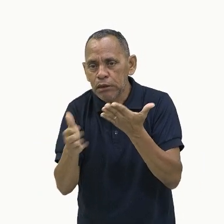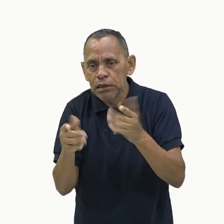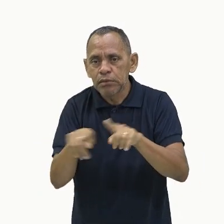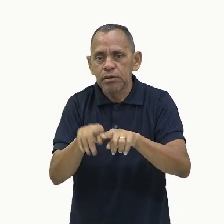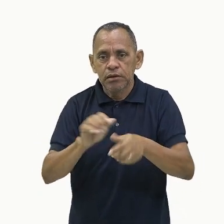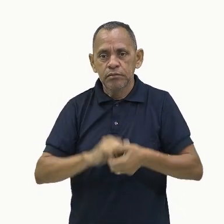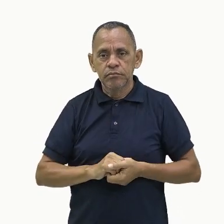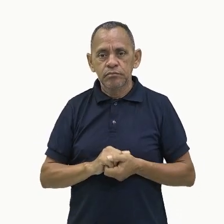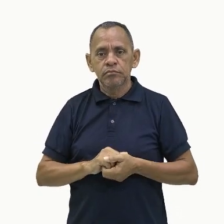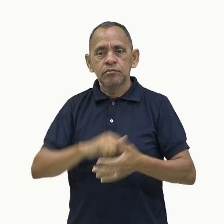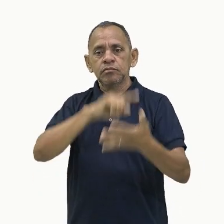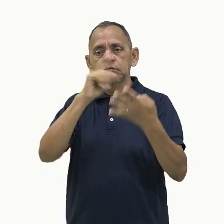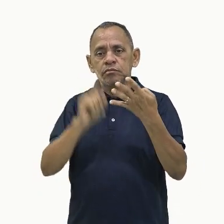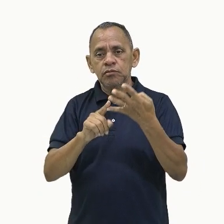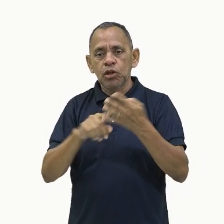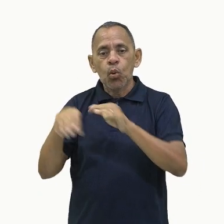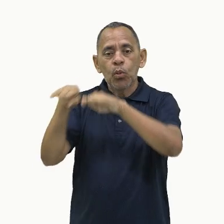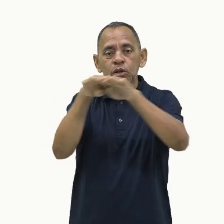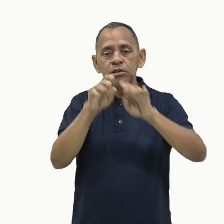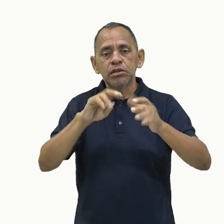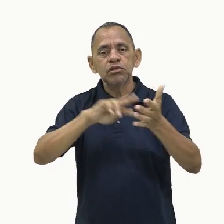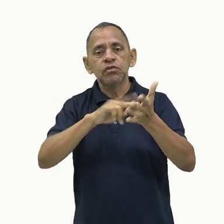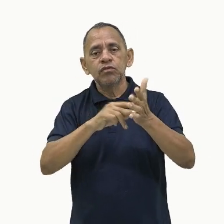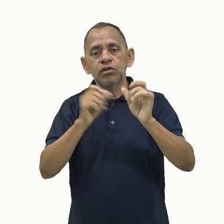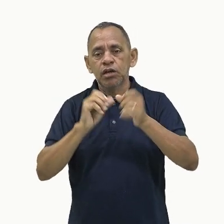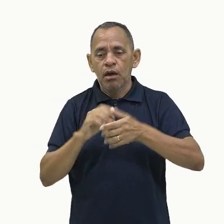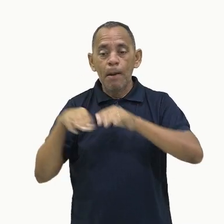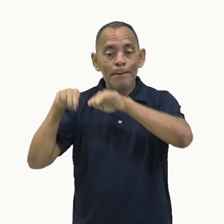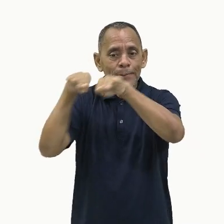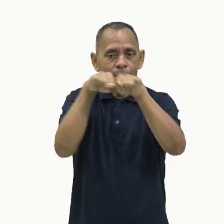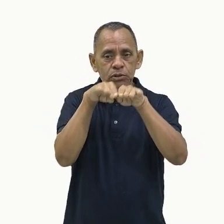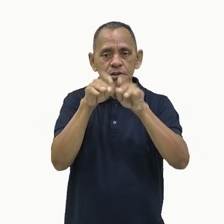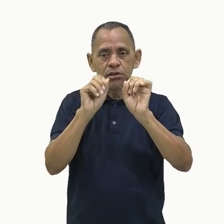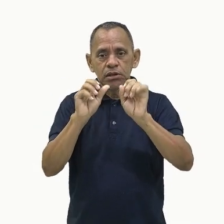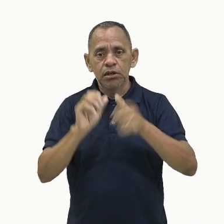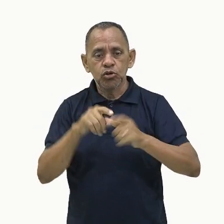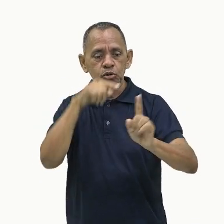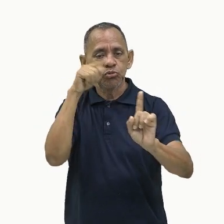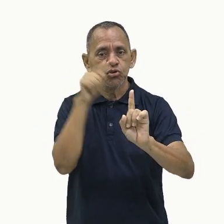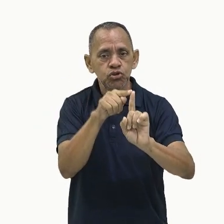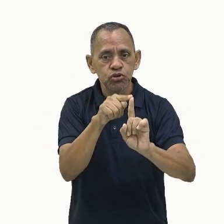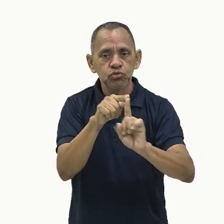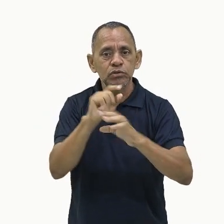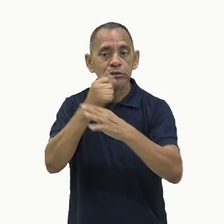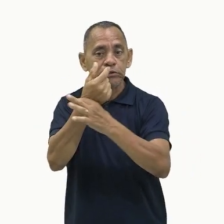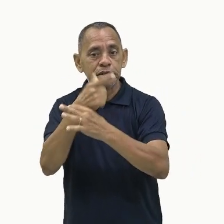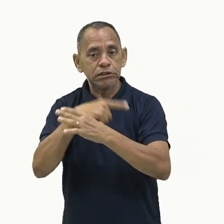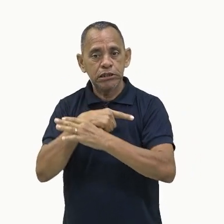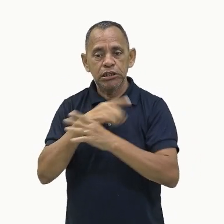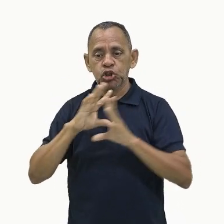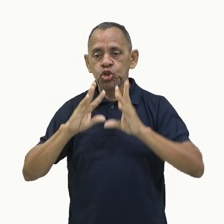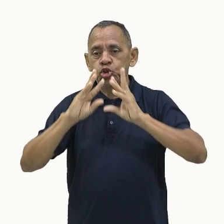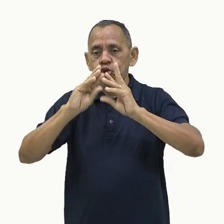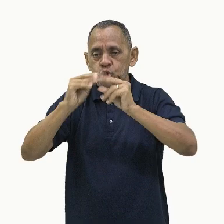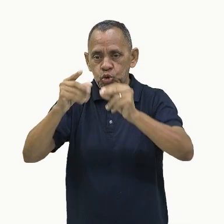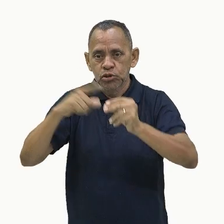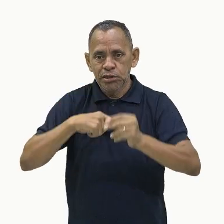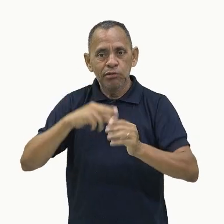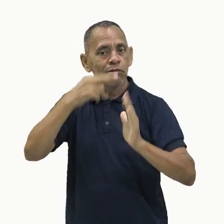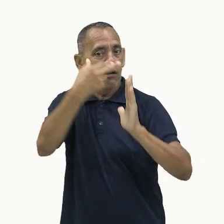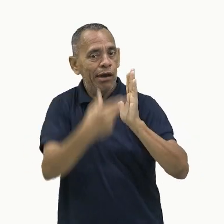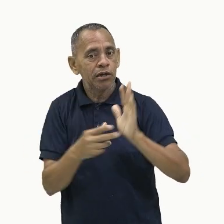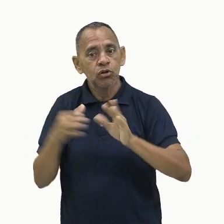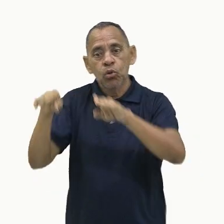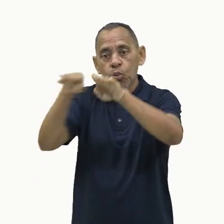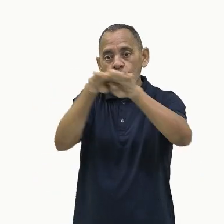S4, senso de padronização, significa padronizar. O objetivo é garantir que todos sigam as mesmas regras e